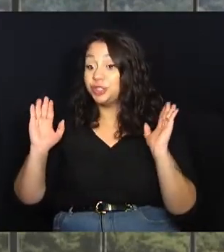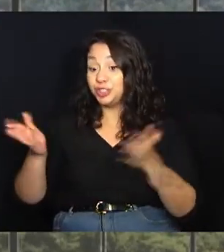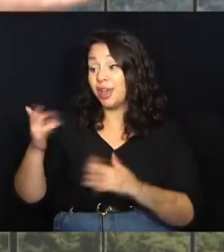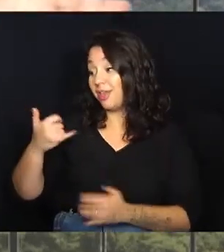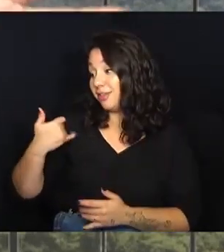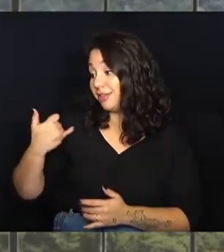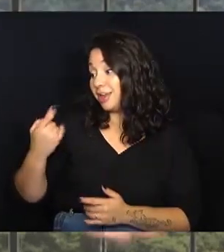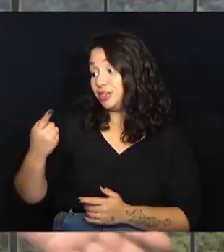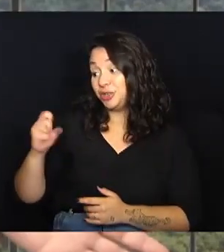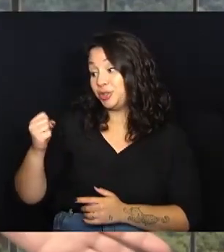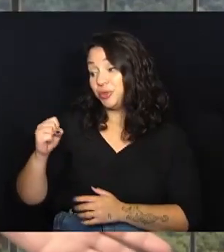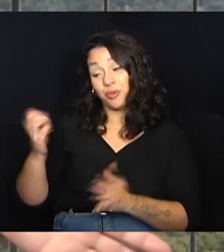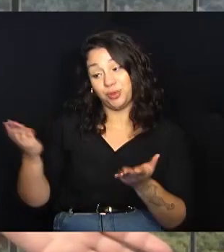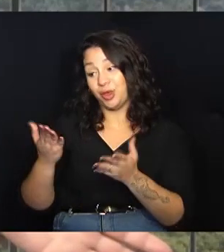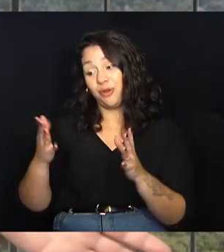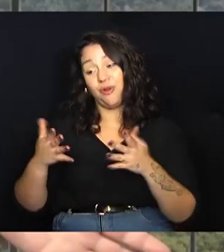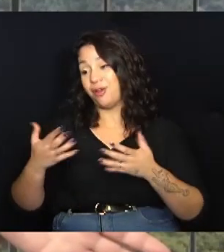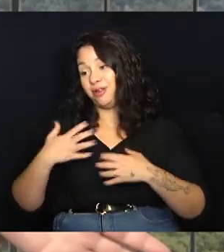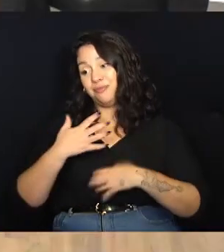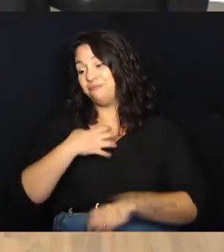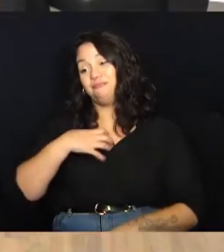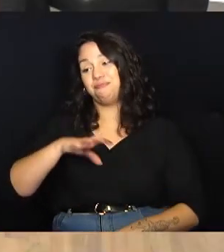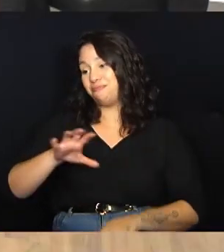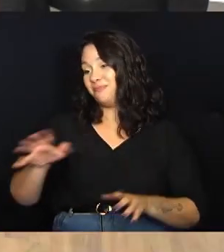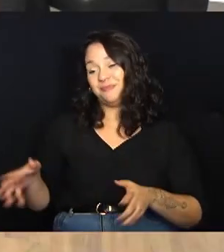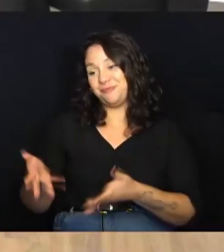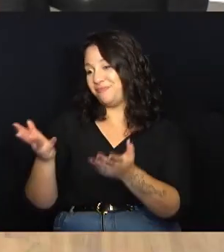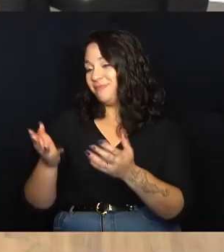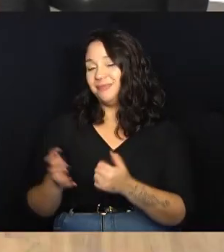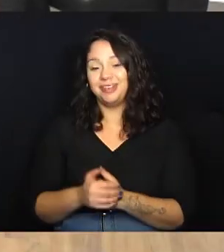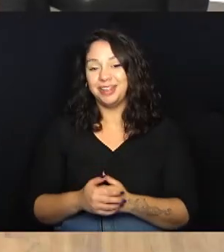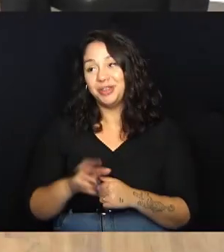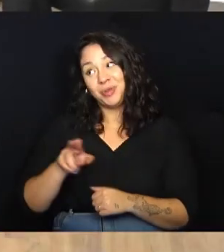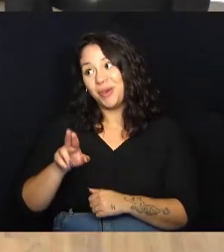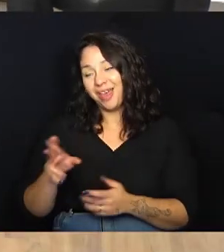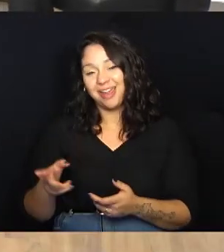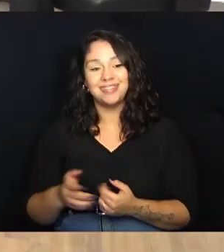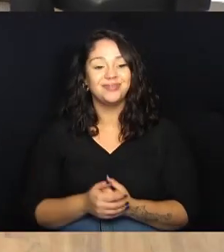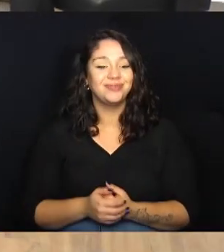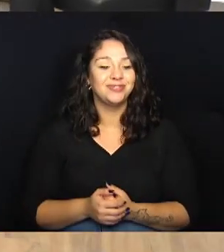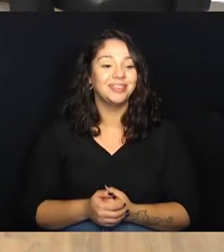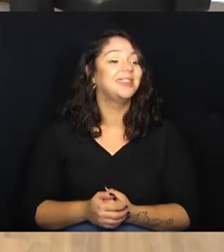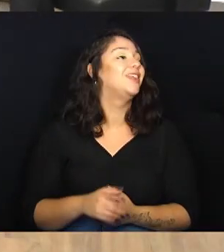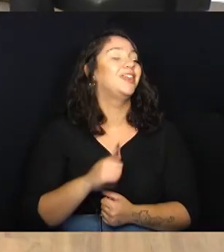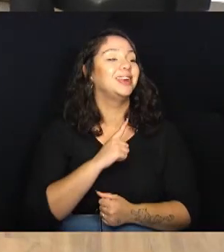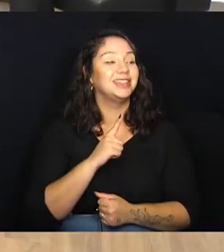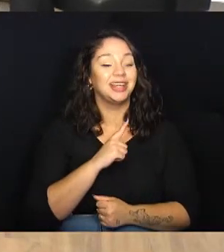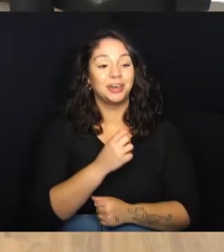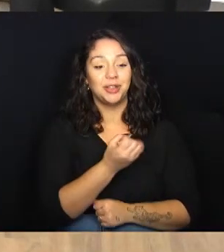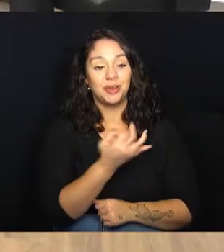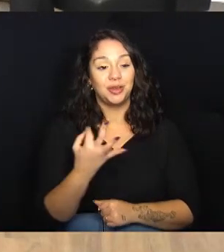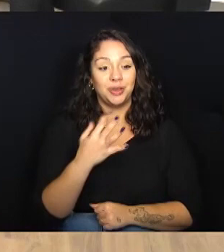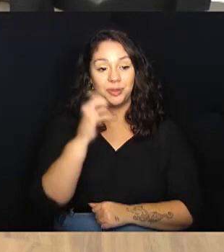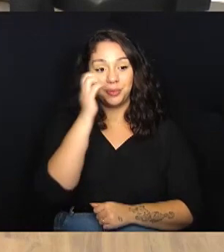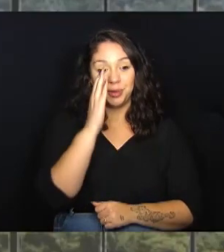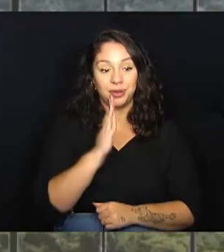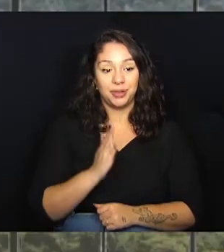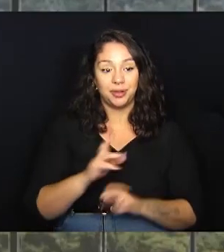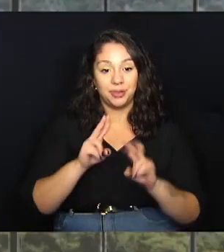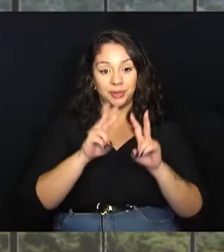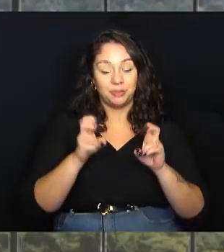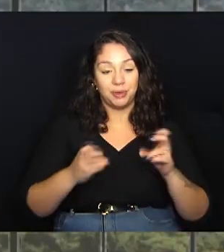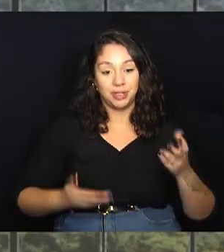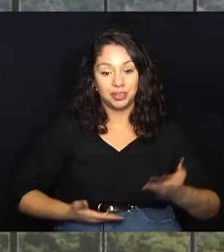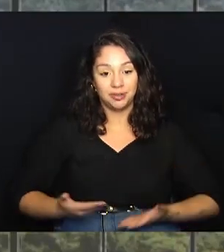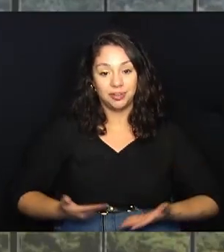anos, agora se vira, não é assim, né? Porque, inclusive, olha, a gente tem aqui um levantamento nacional sobre os serviços de acolhimento